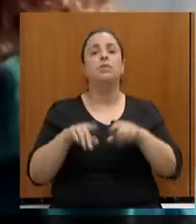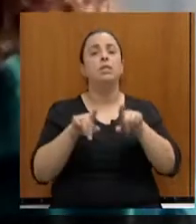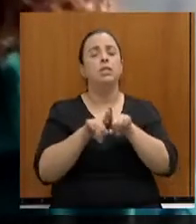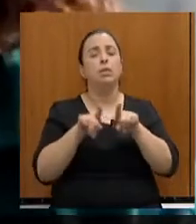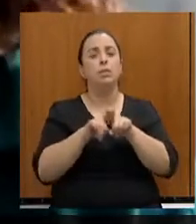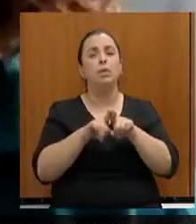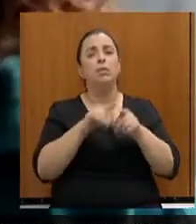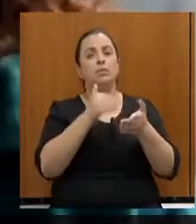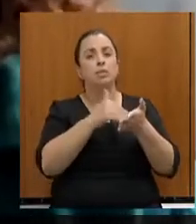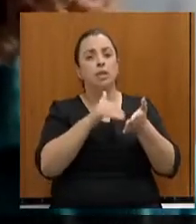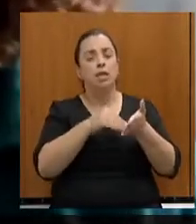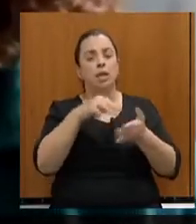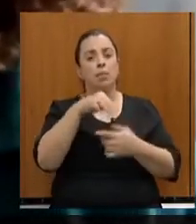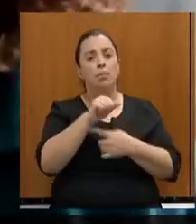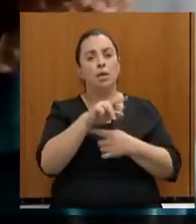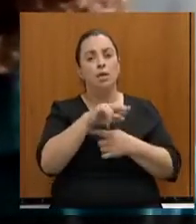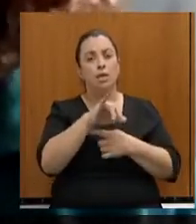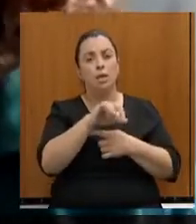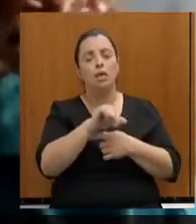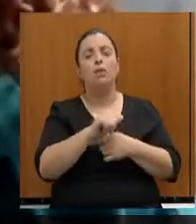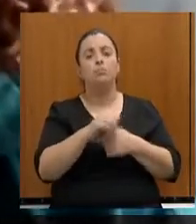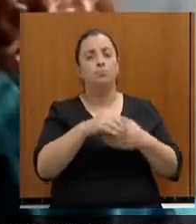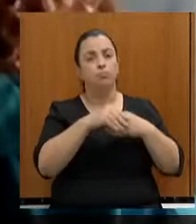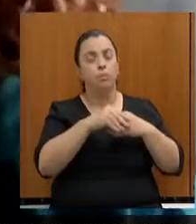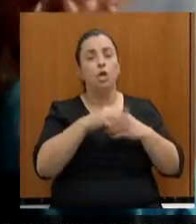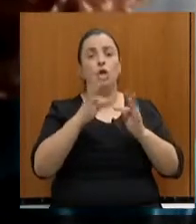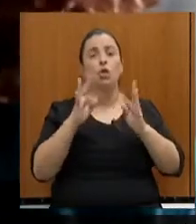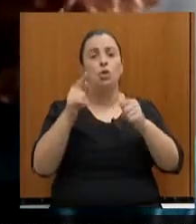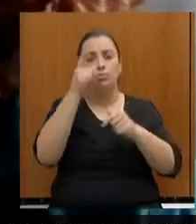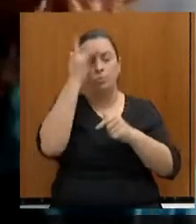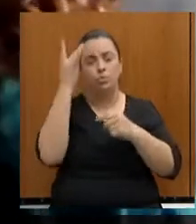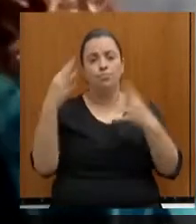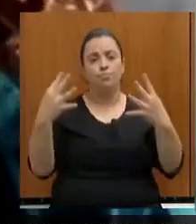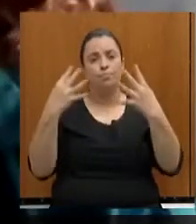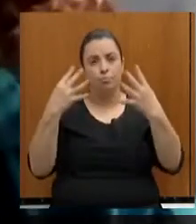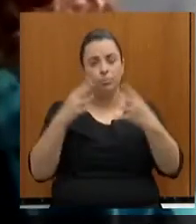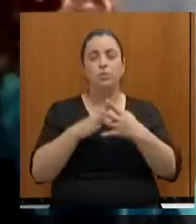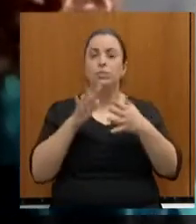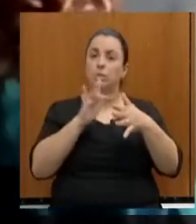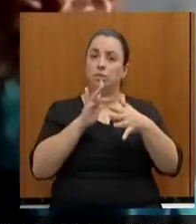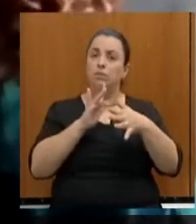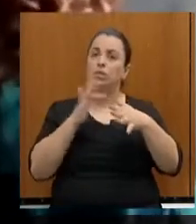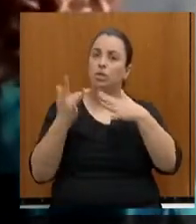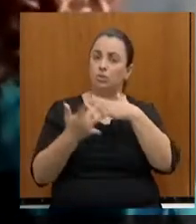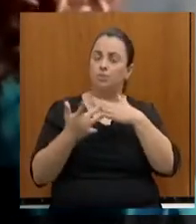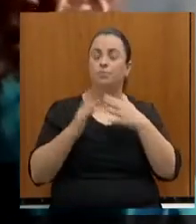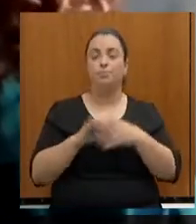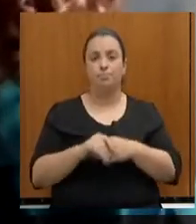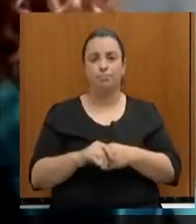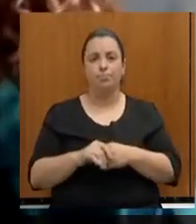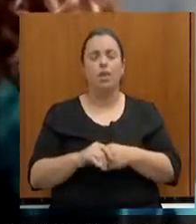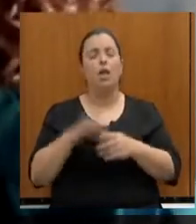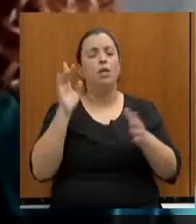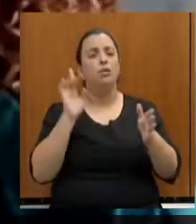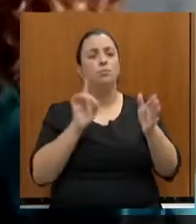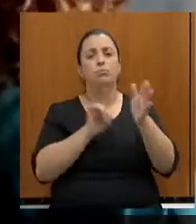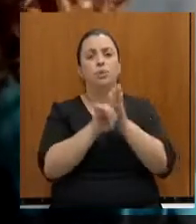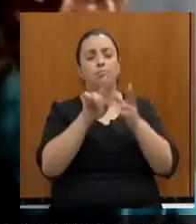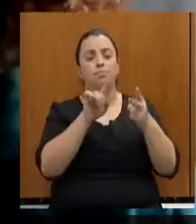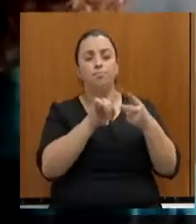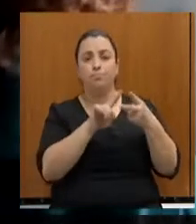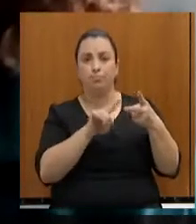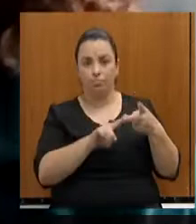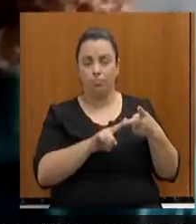pelas redes sociais secretário eu queria fazer duas questões a primeira quando eu cheguei nessa